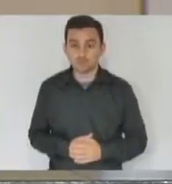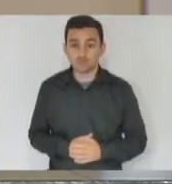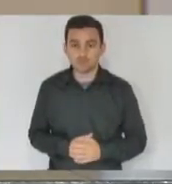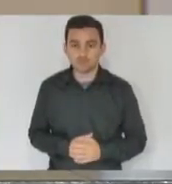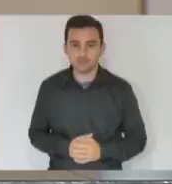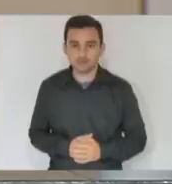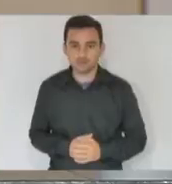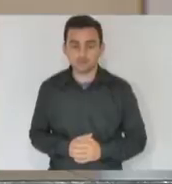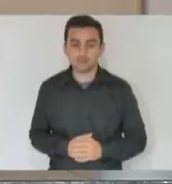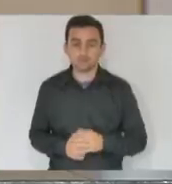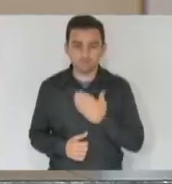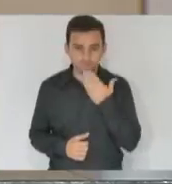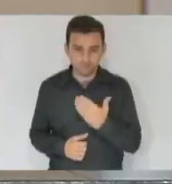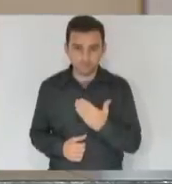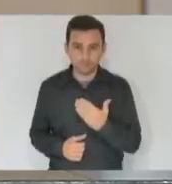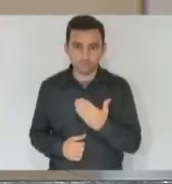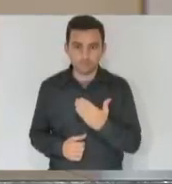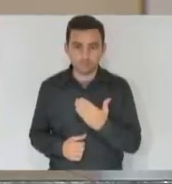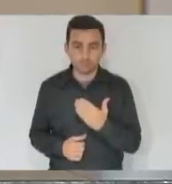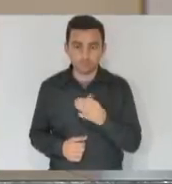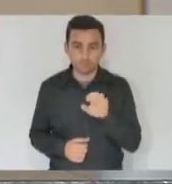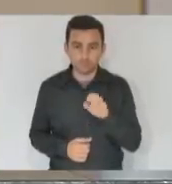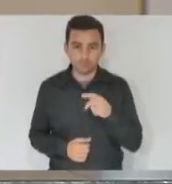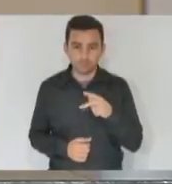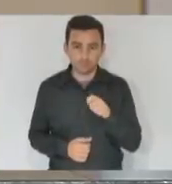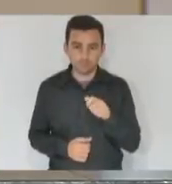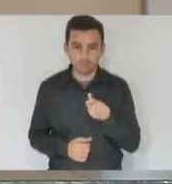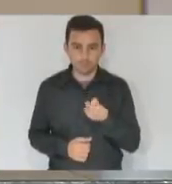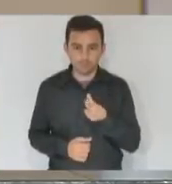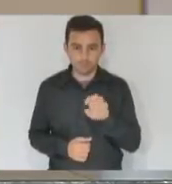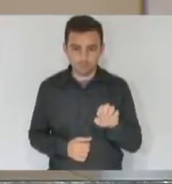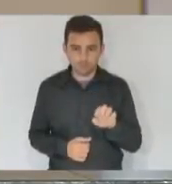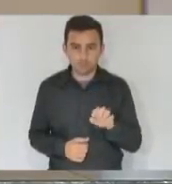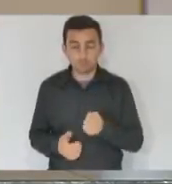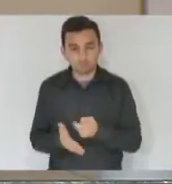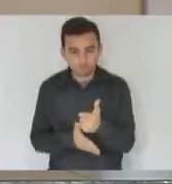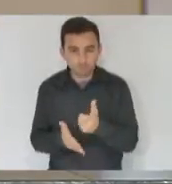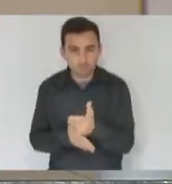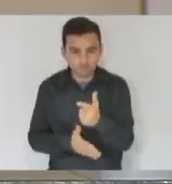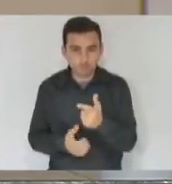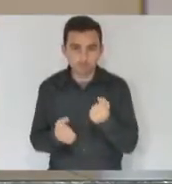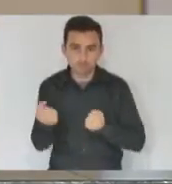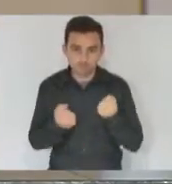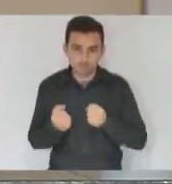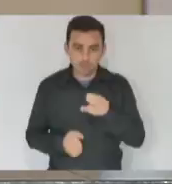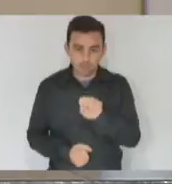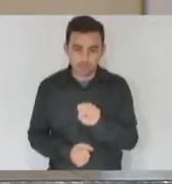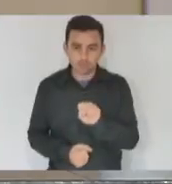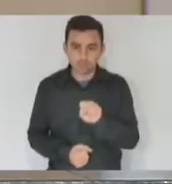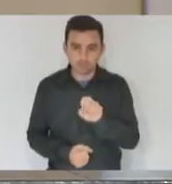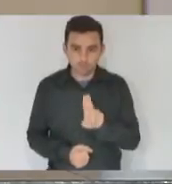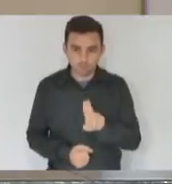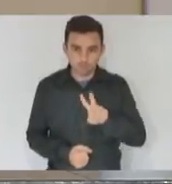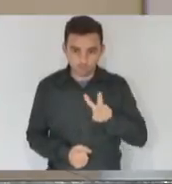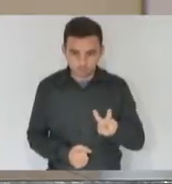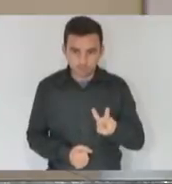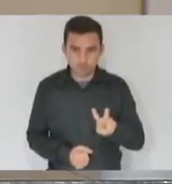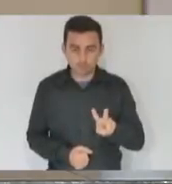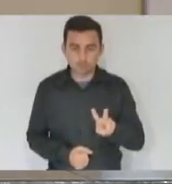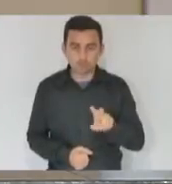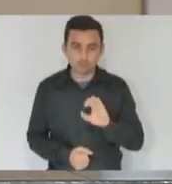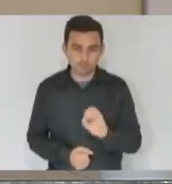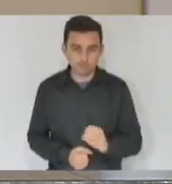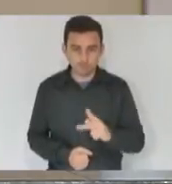Solicita à EPAGRE informações acerca do processo que trata da aquisição de veículos do tipo SUV, 0 km. Discussão,